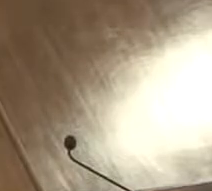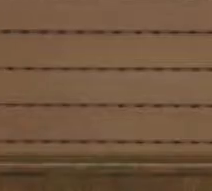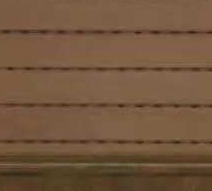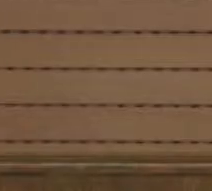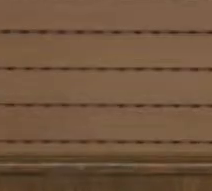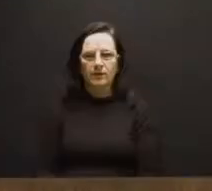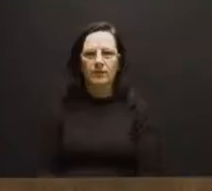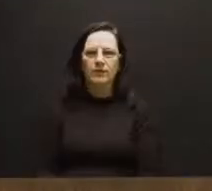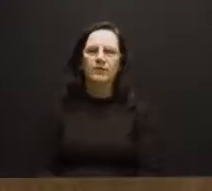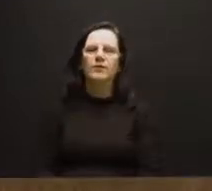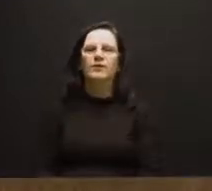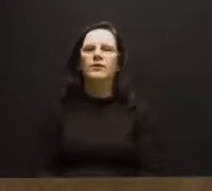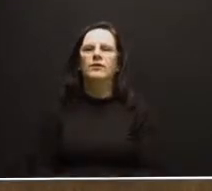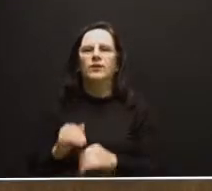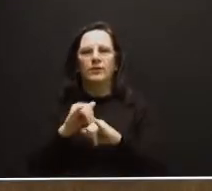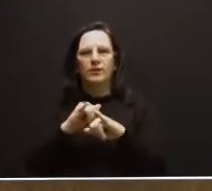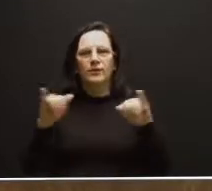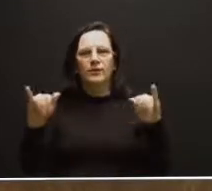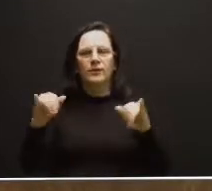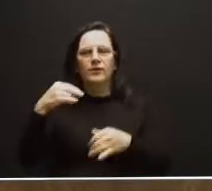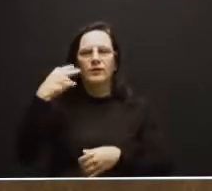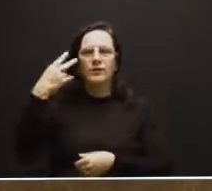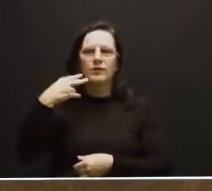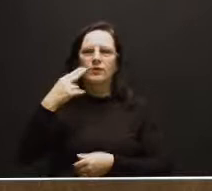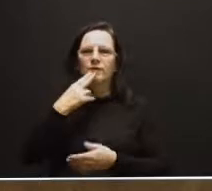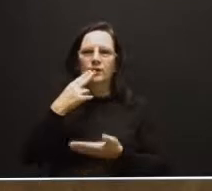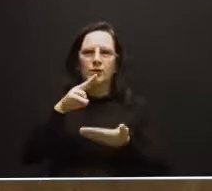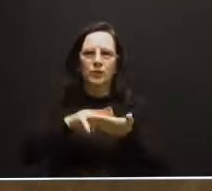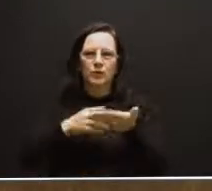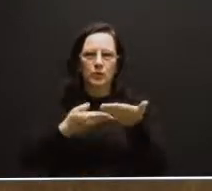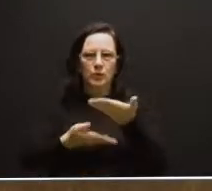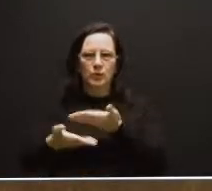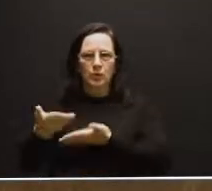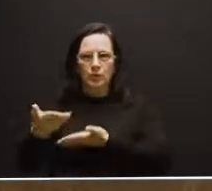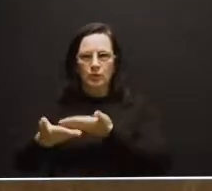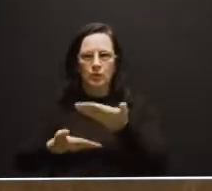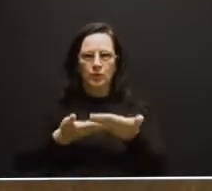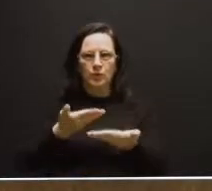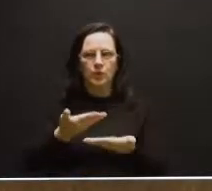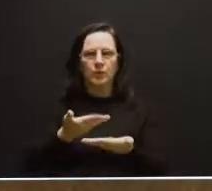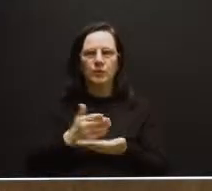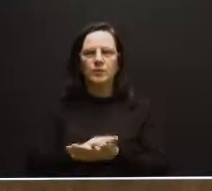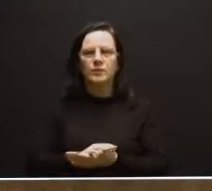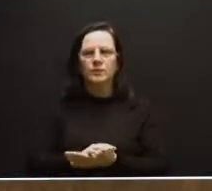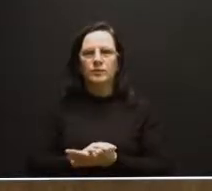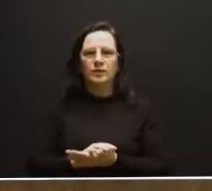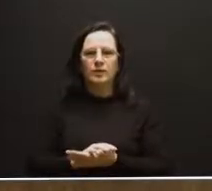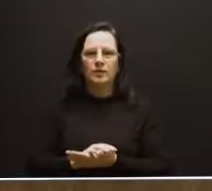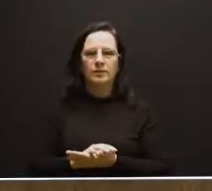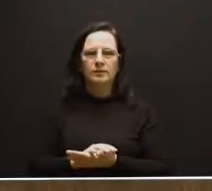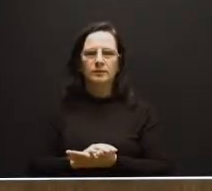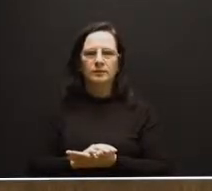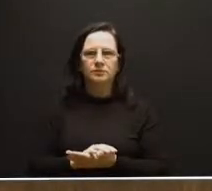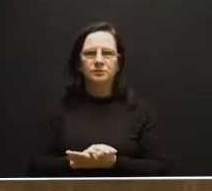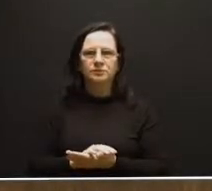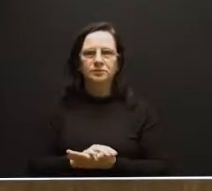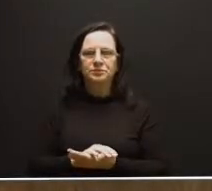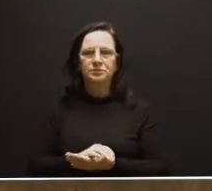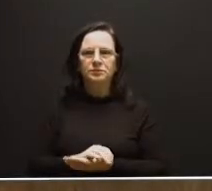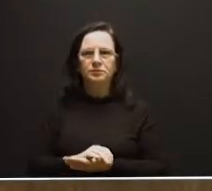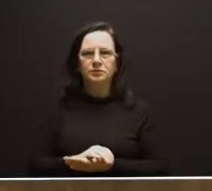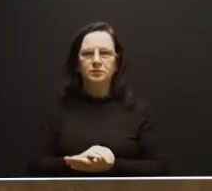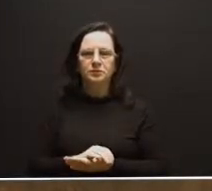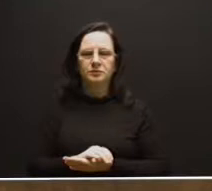o único que se encontra na mesa à disposição dos senhores vereadores assumam da correspondência expedida e